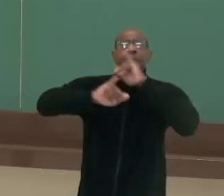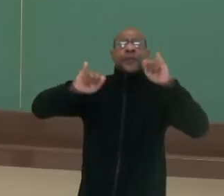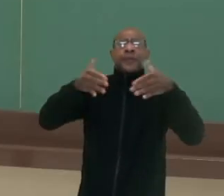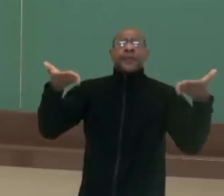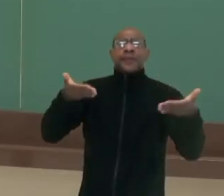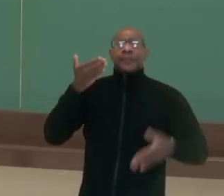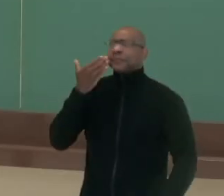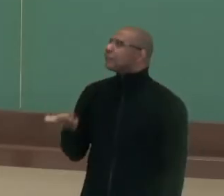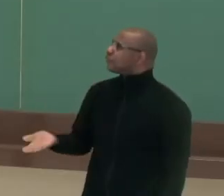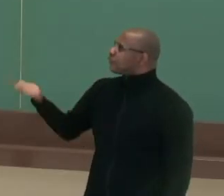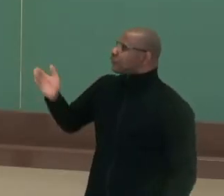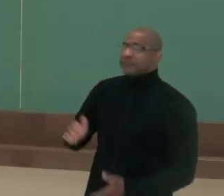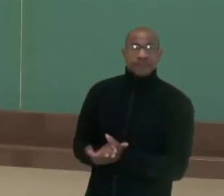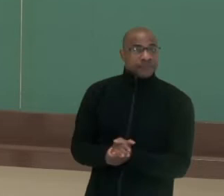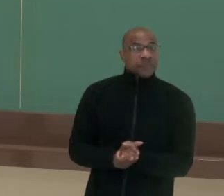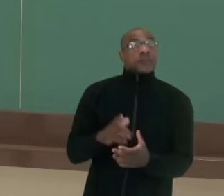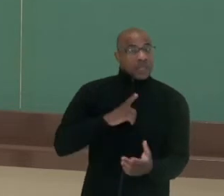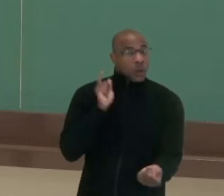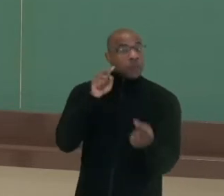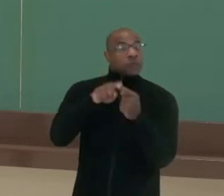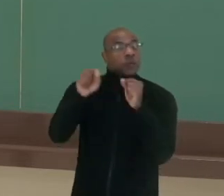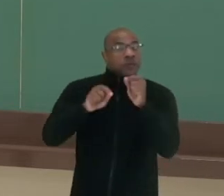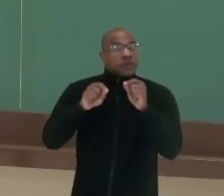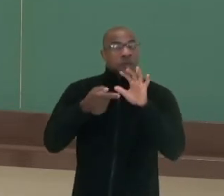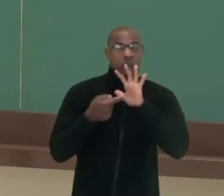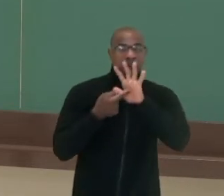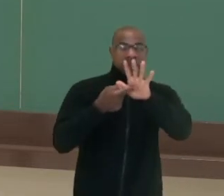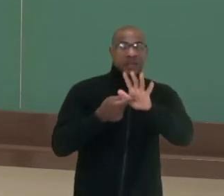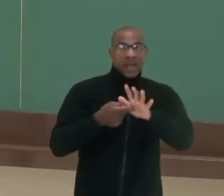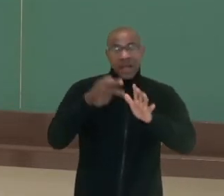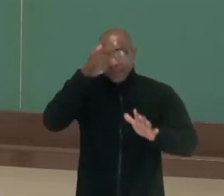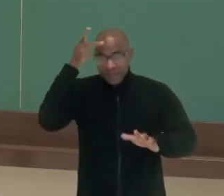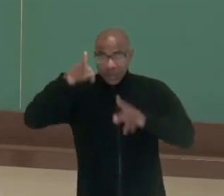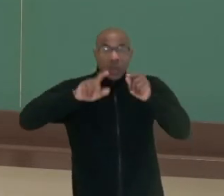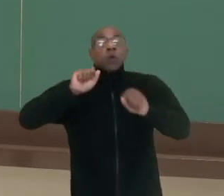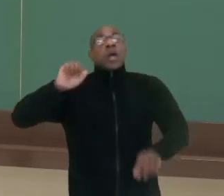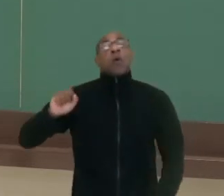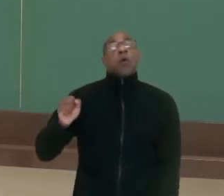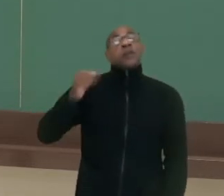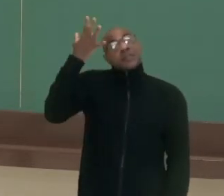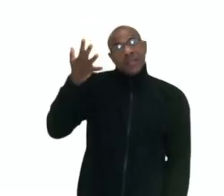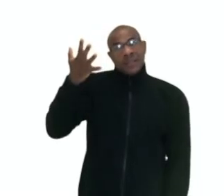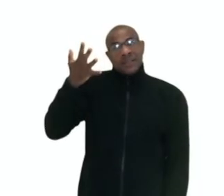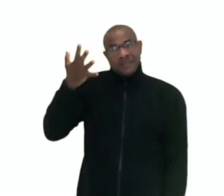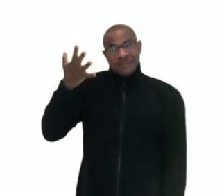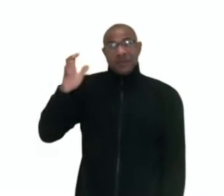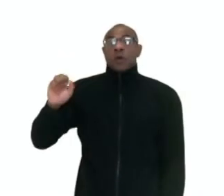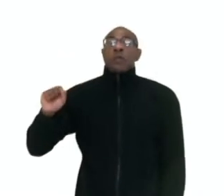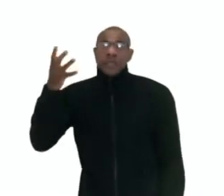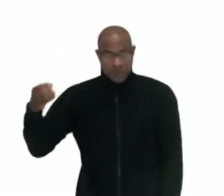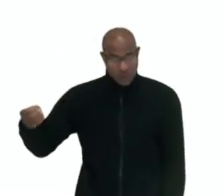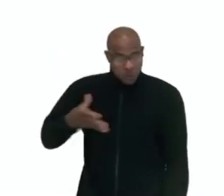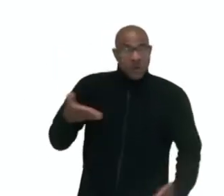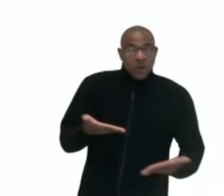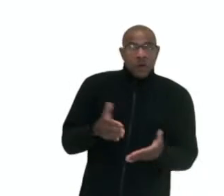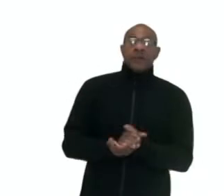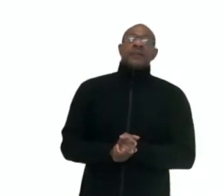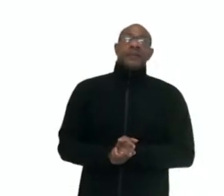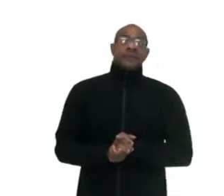notícia, claro, tem como objetivo informar os leitores sobre acontecimentos recentes, deixá-los